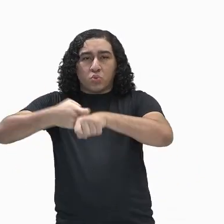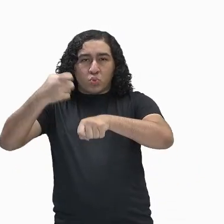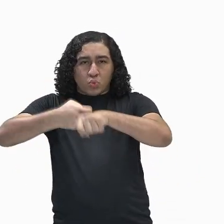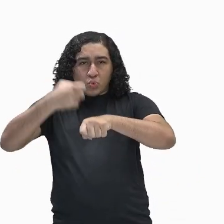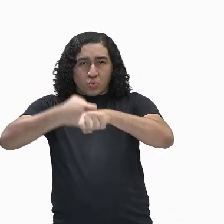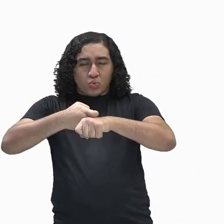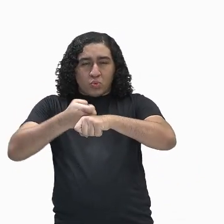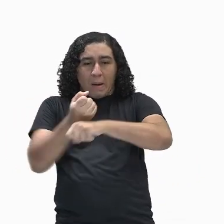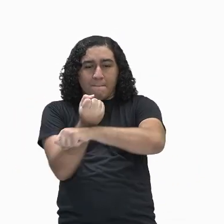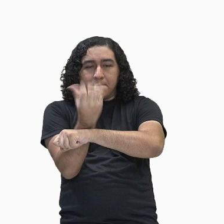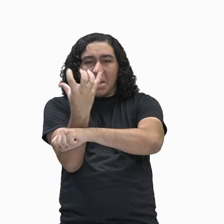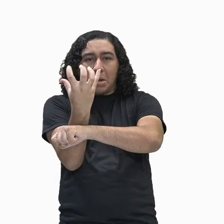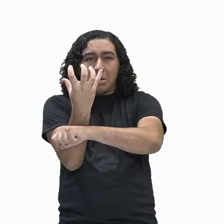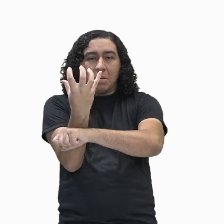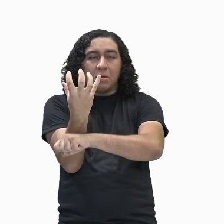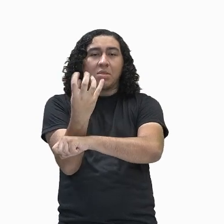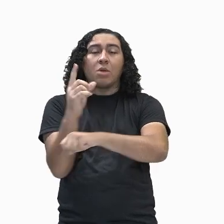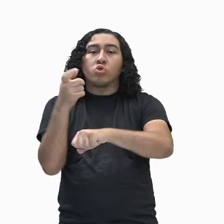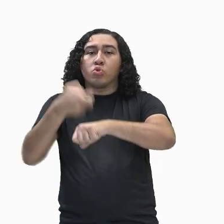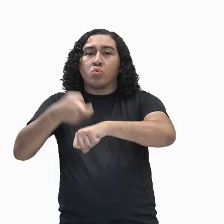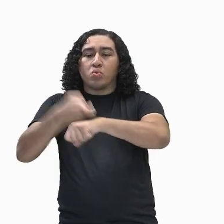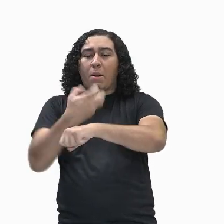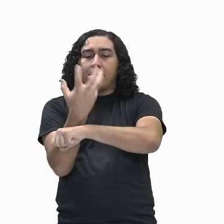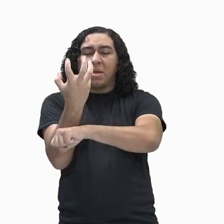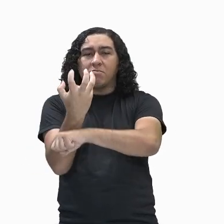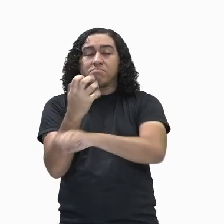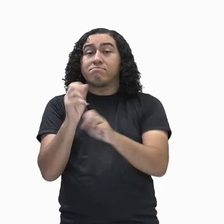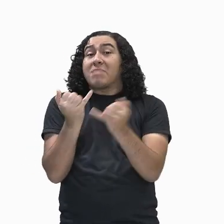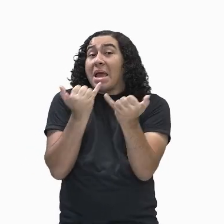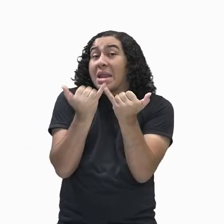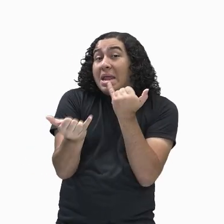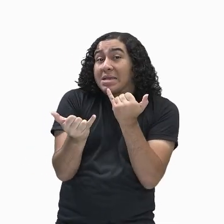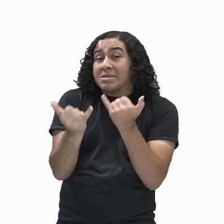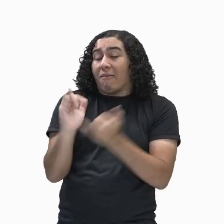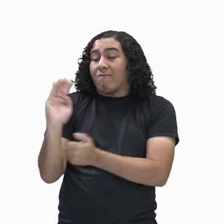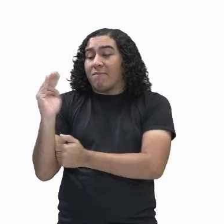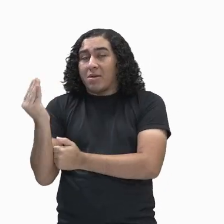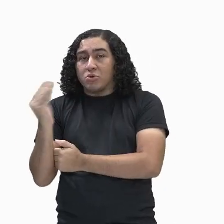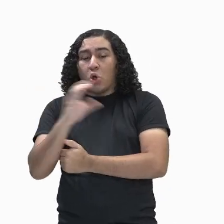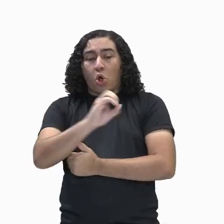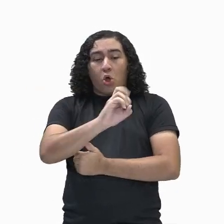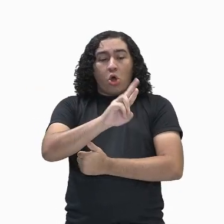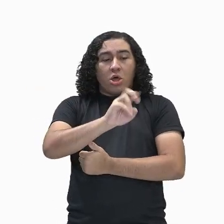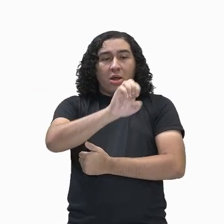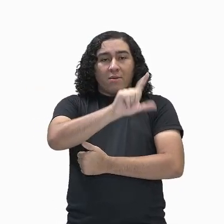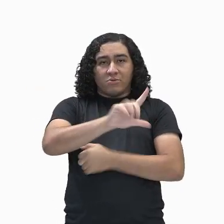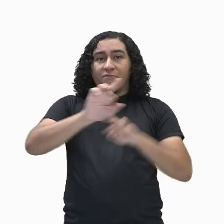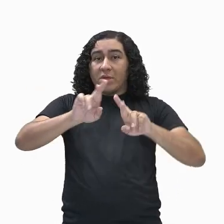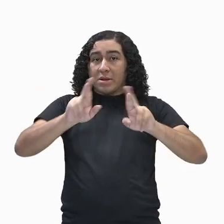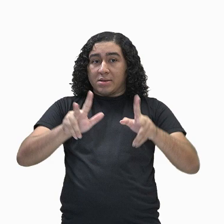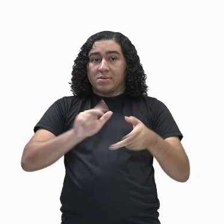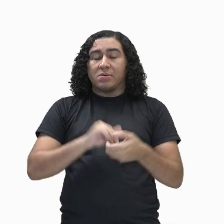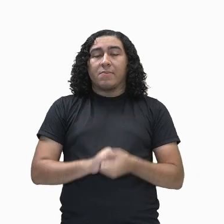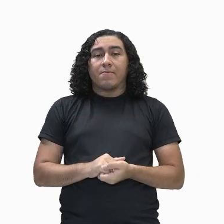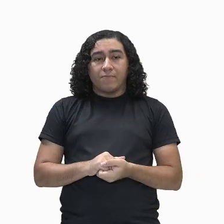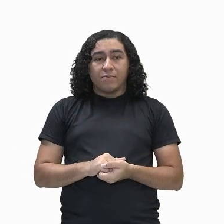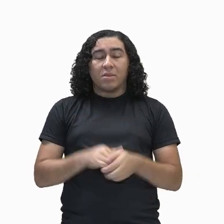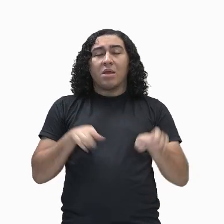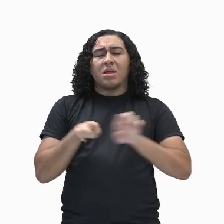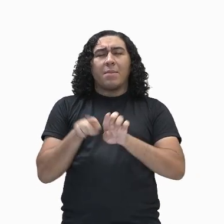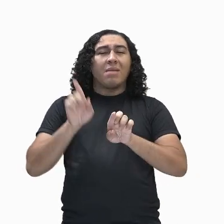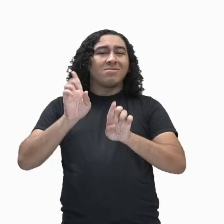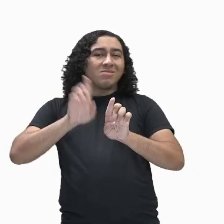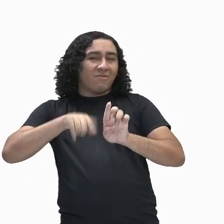falsos corais, né? Então você observa que esses grupos, eles são bastante variados, certo? E como eu falei,